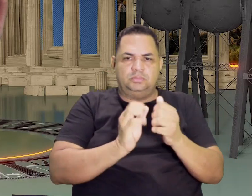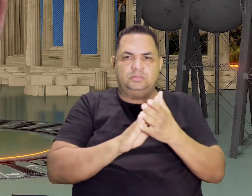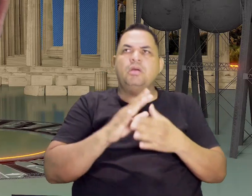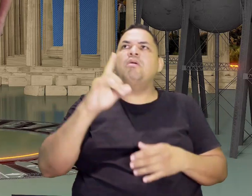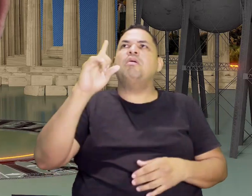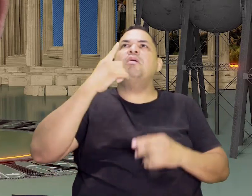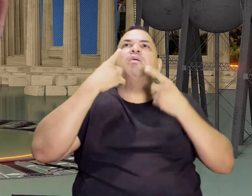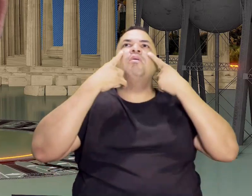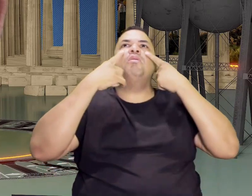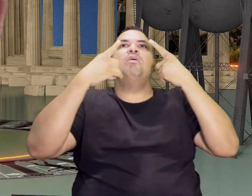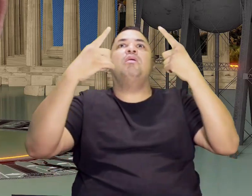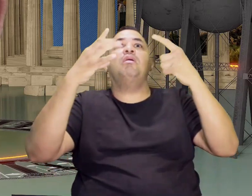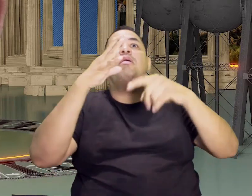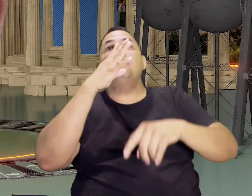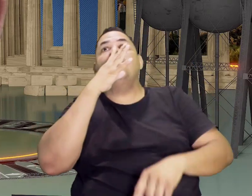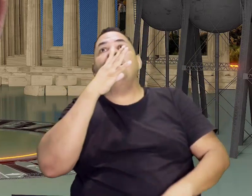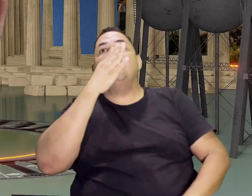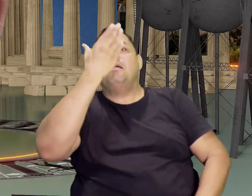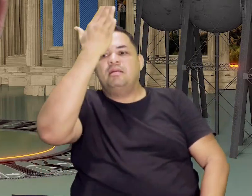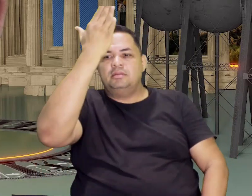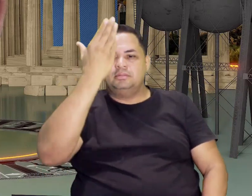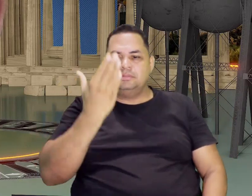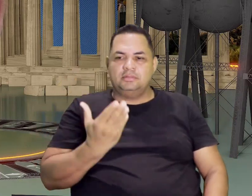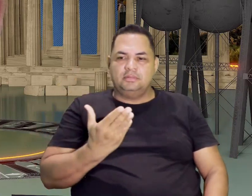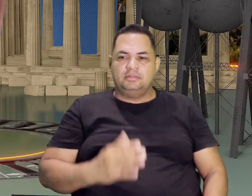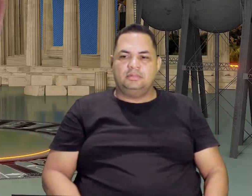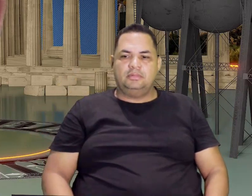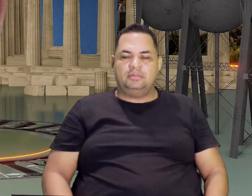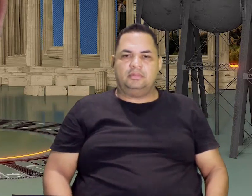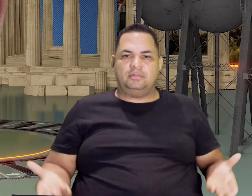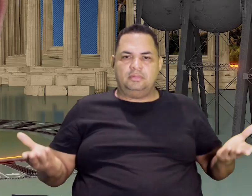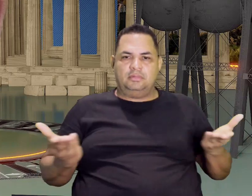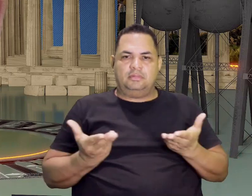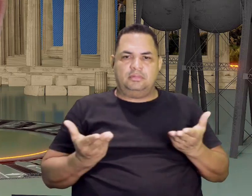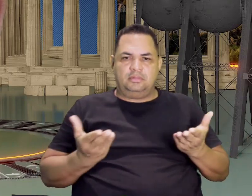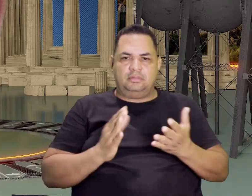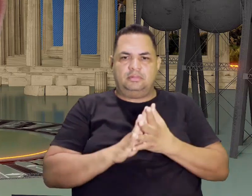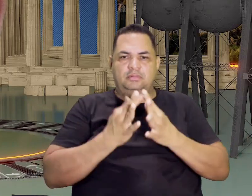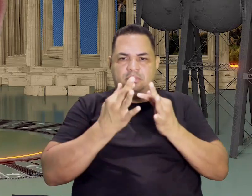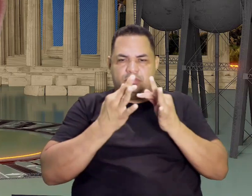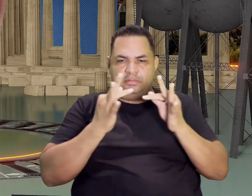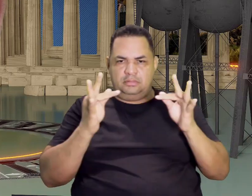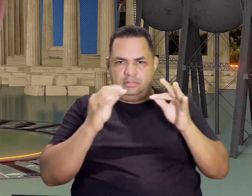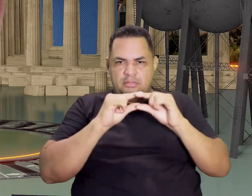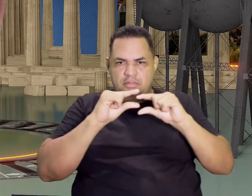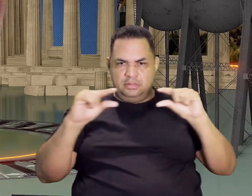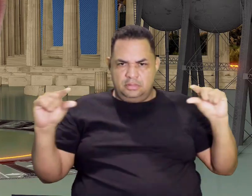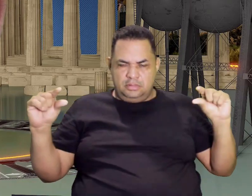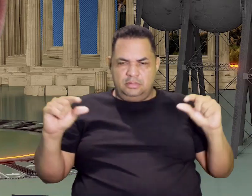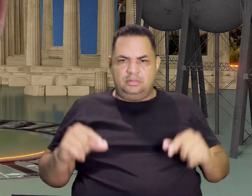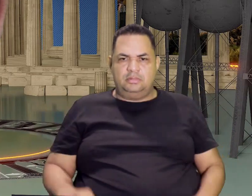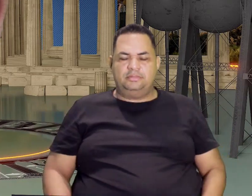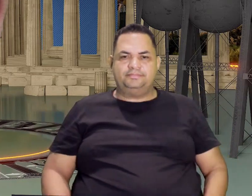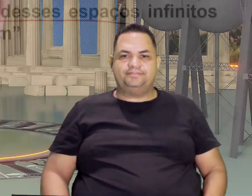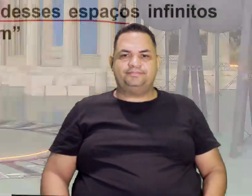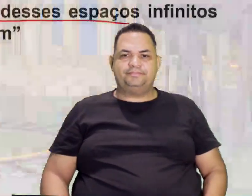contemplou aquele céu estrelado? Agora tem essa frase de Blaise Pascal, olha só o que ele fala aí,